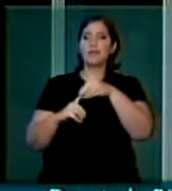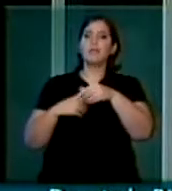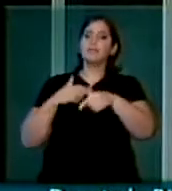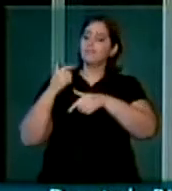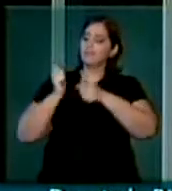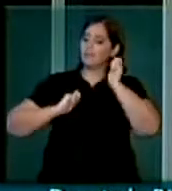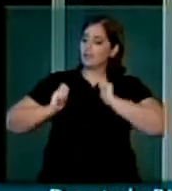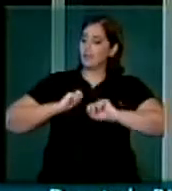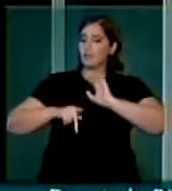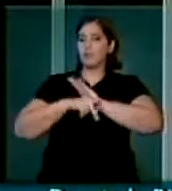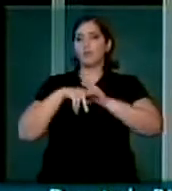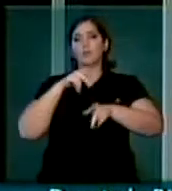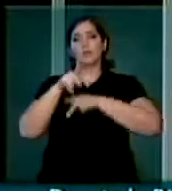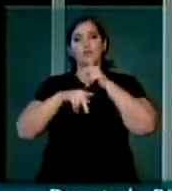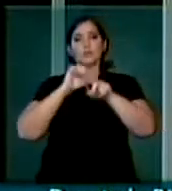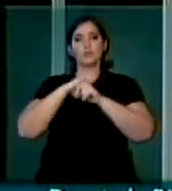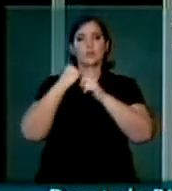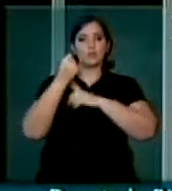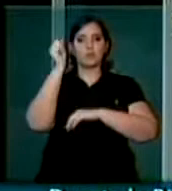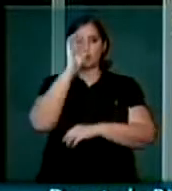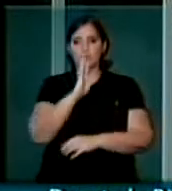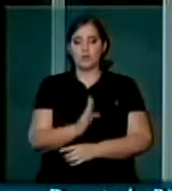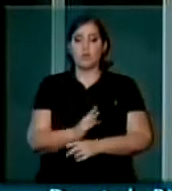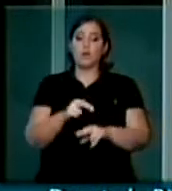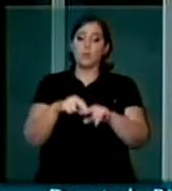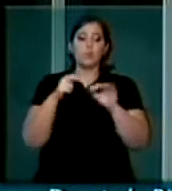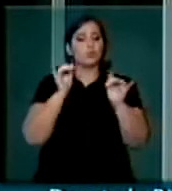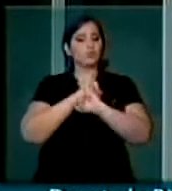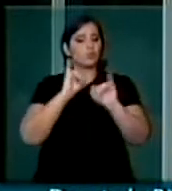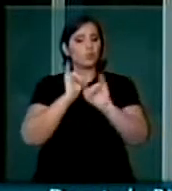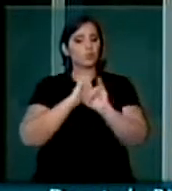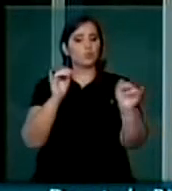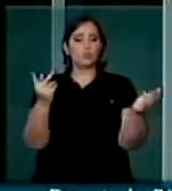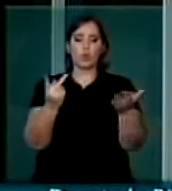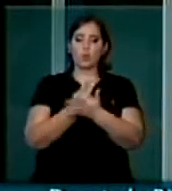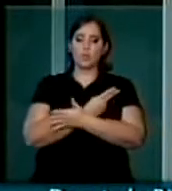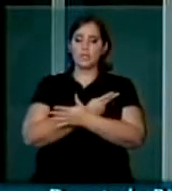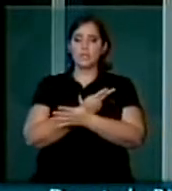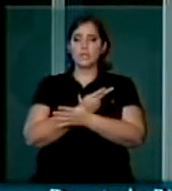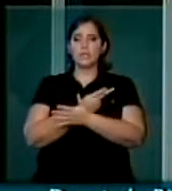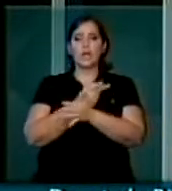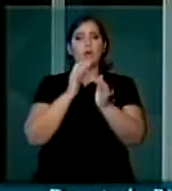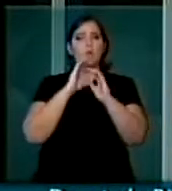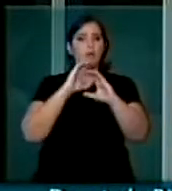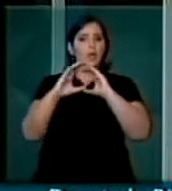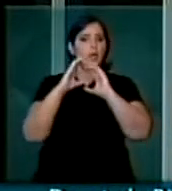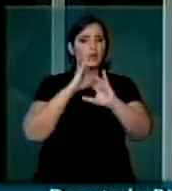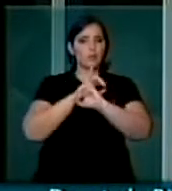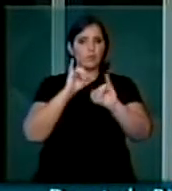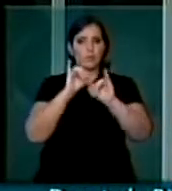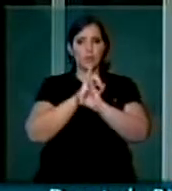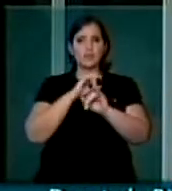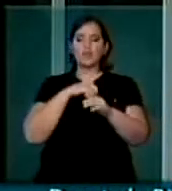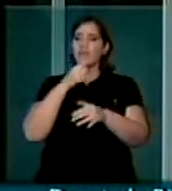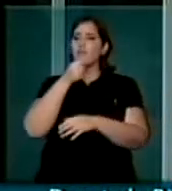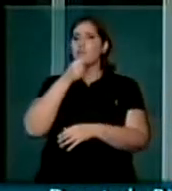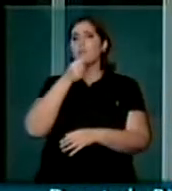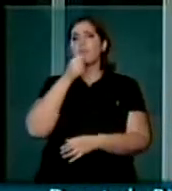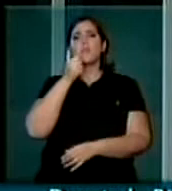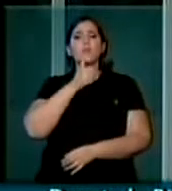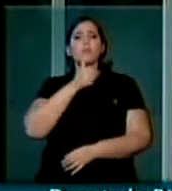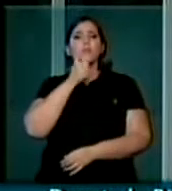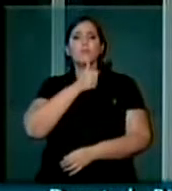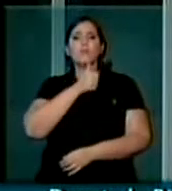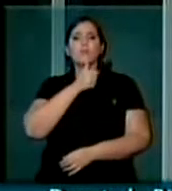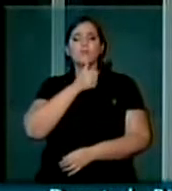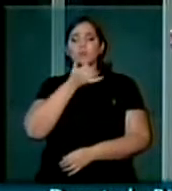da sociedade brasileira. De acordo com as notícias vinculadas na imprensa, em matéria assinada por um repórter